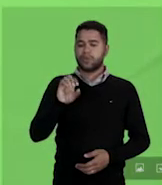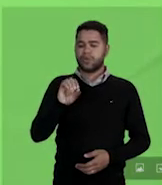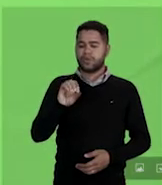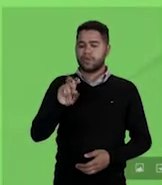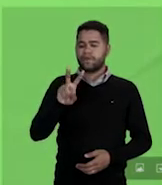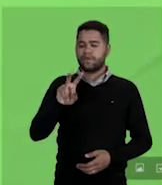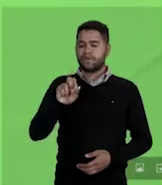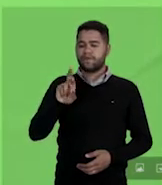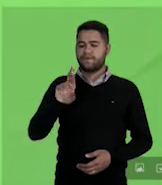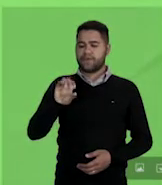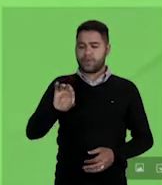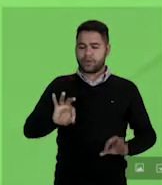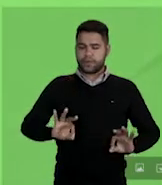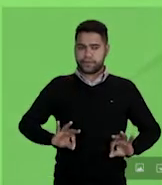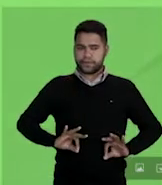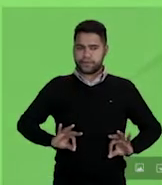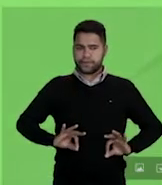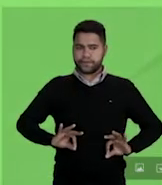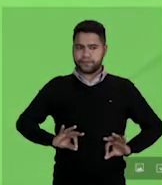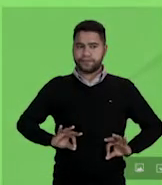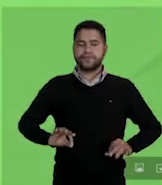ovário.